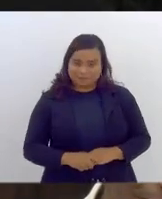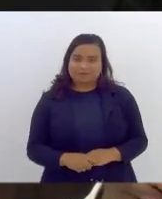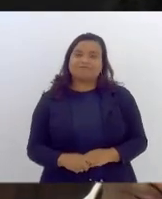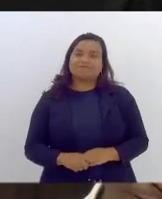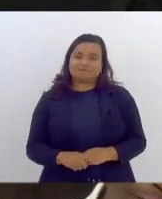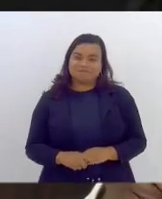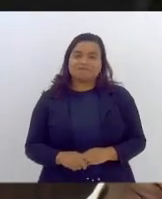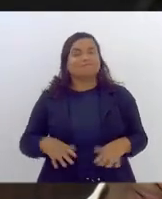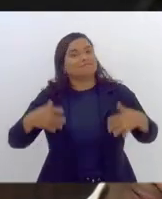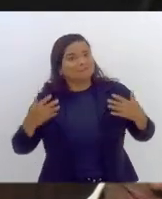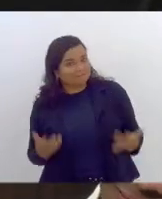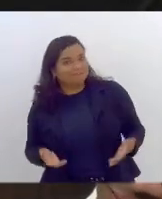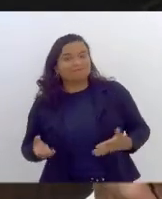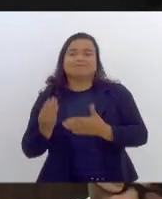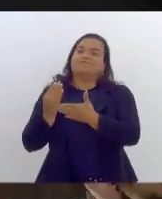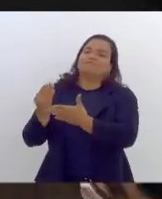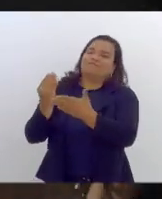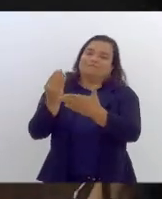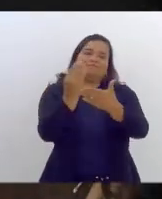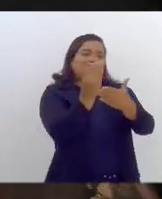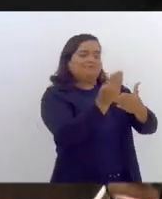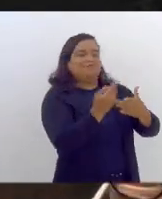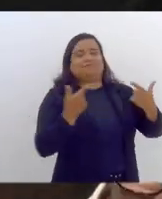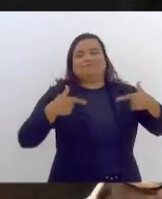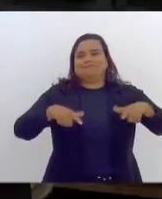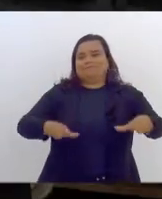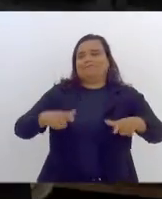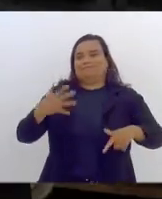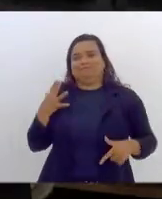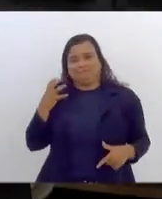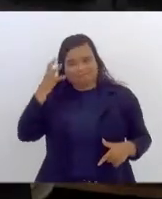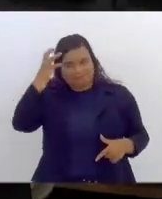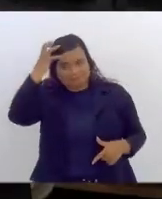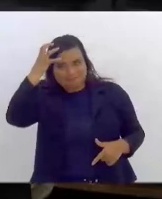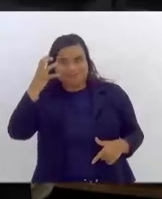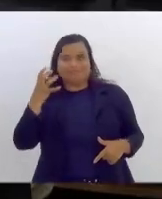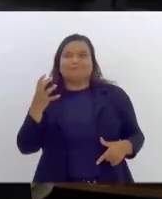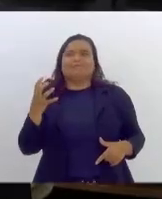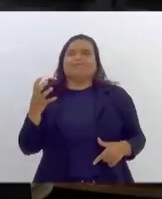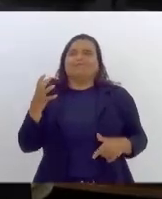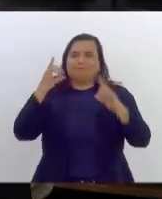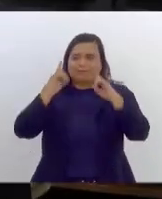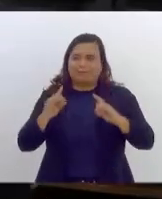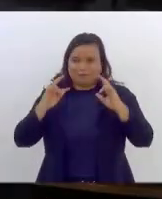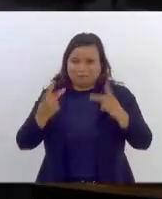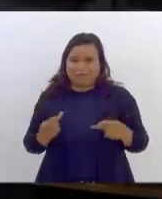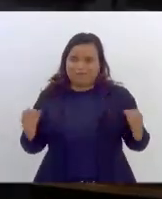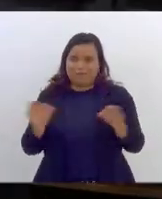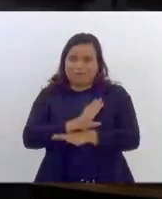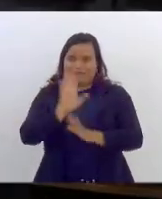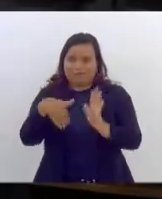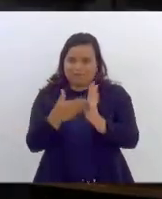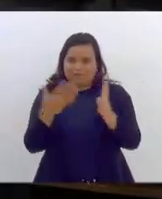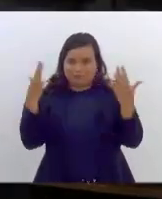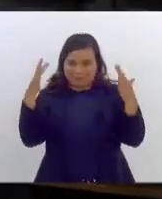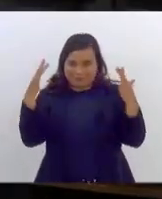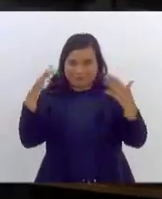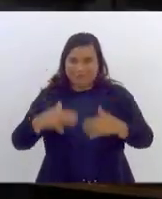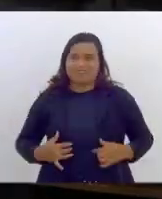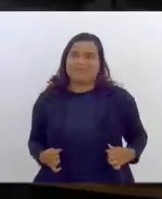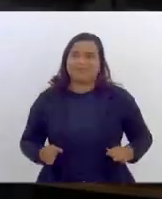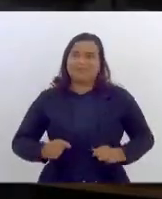então, entregue o Prêmio Marielle Franco de Direitos Humanos a vocês. Parabéns.